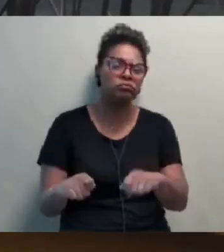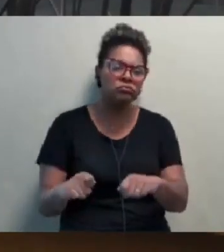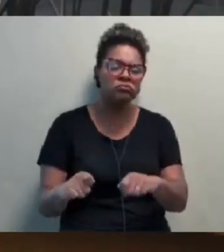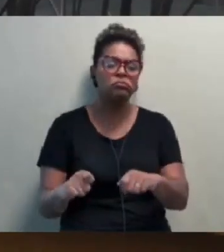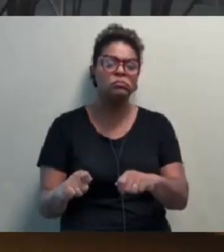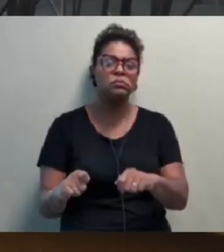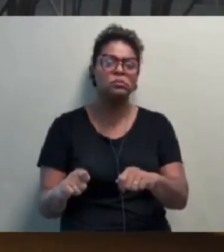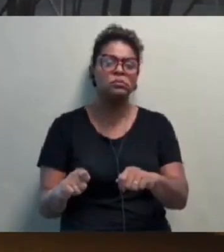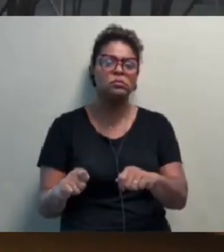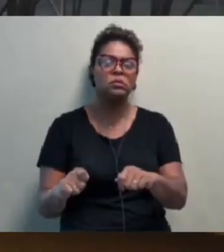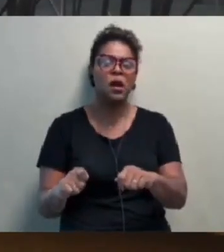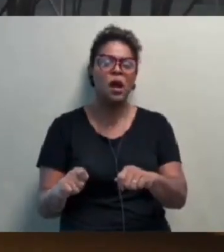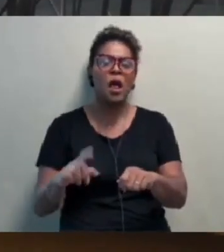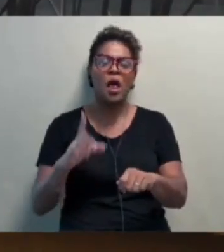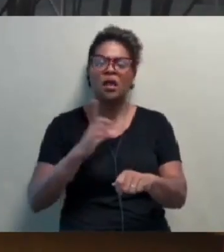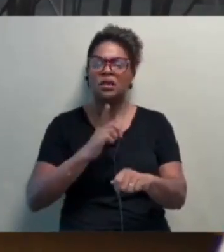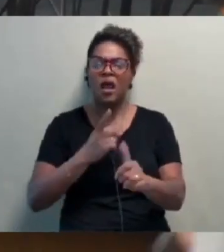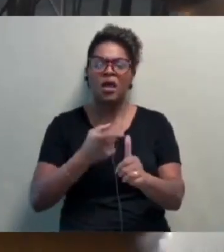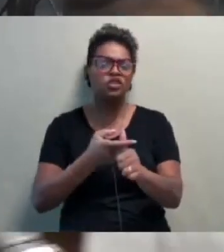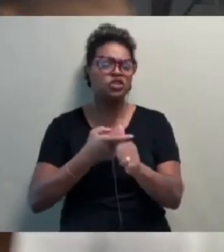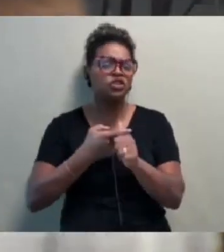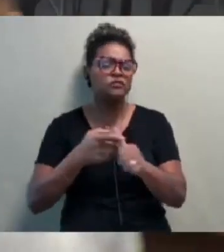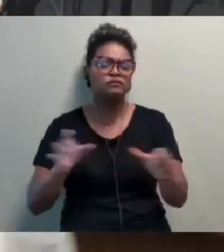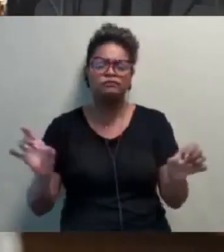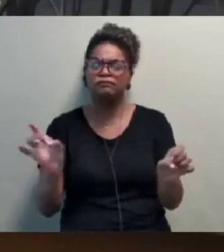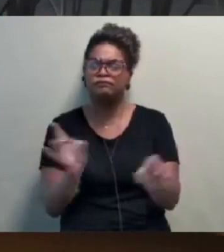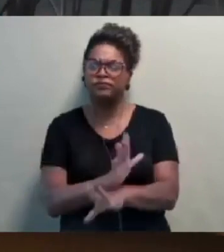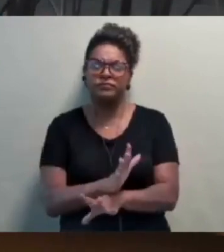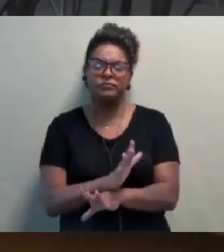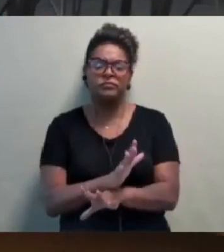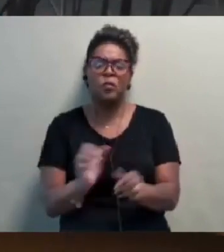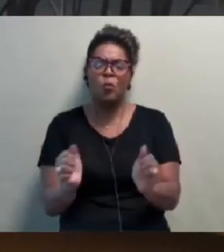deixar suas contas em dia com a Prefeitura de Belo Horizonte,